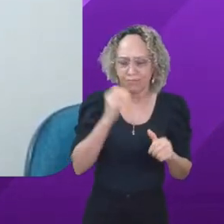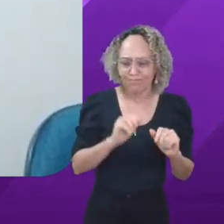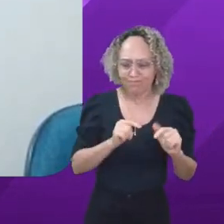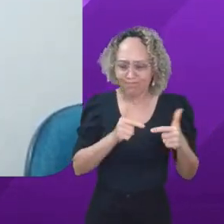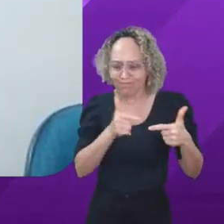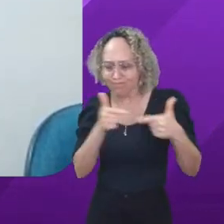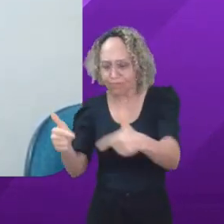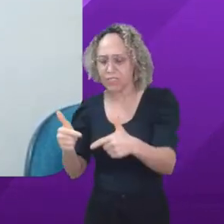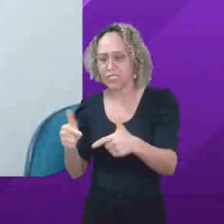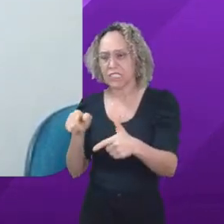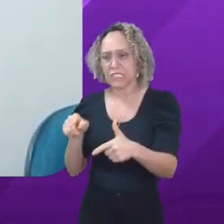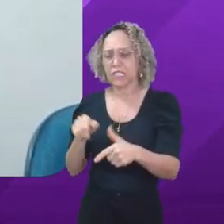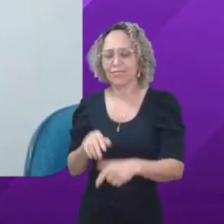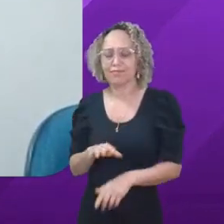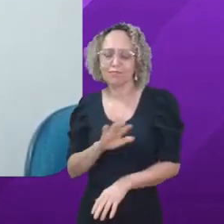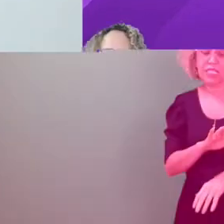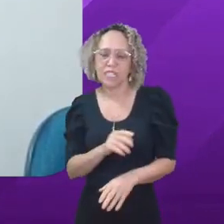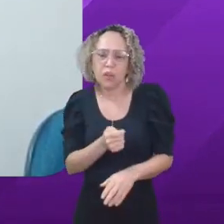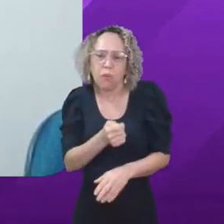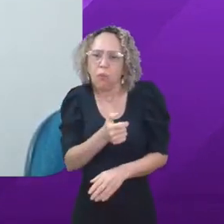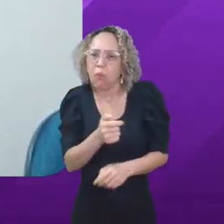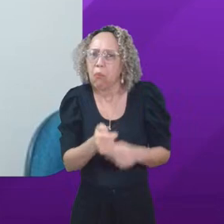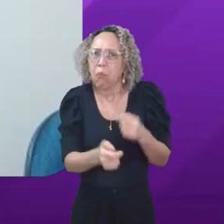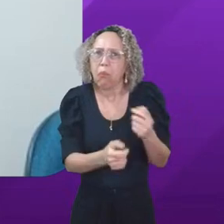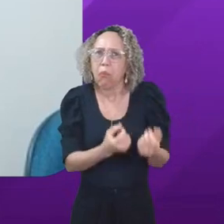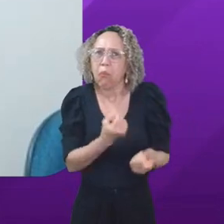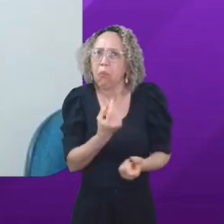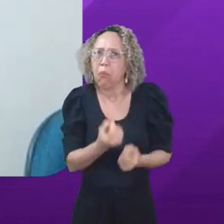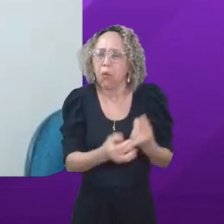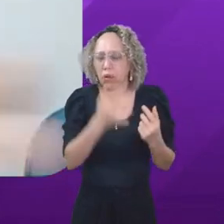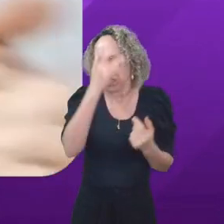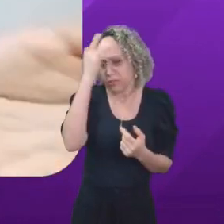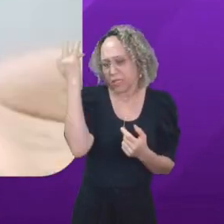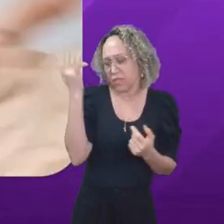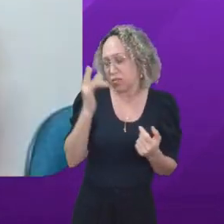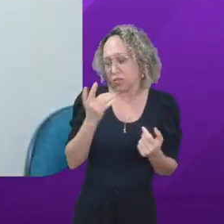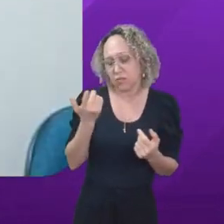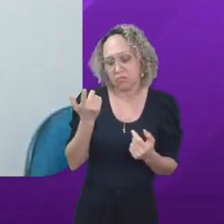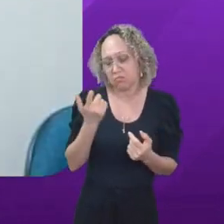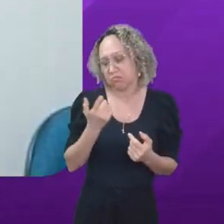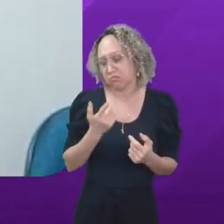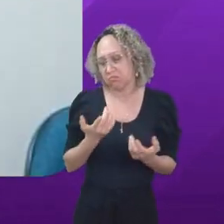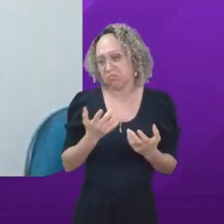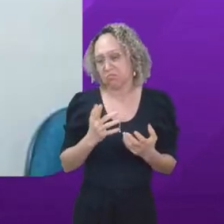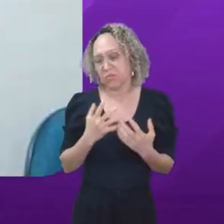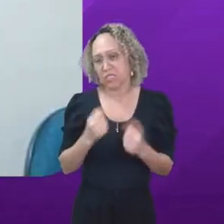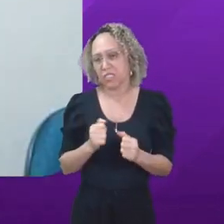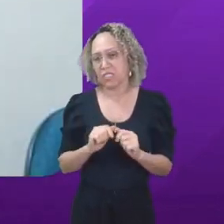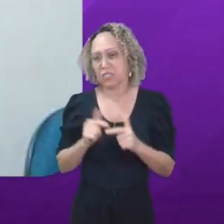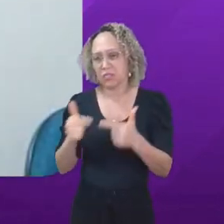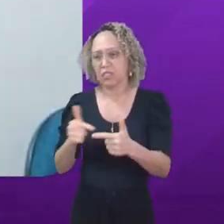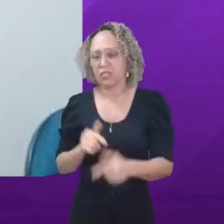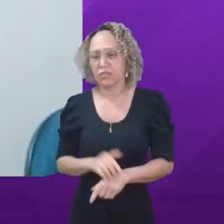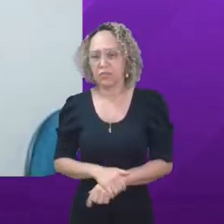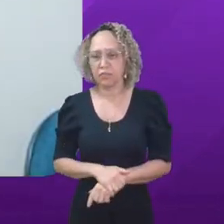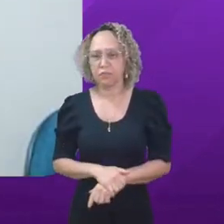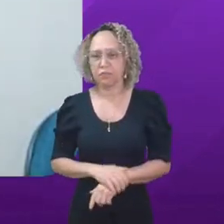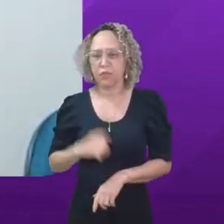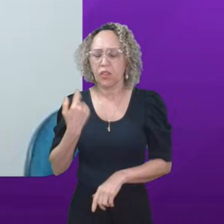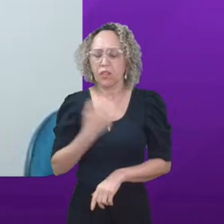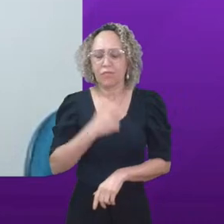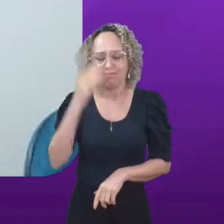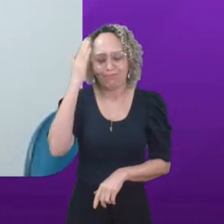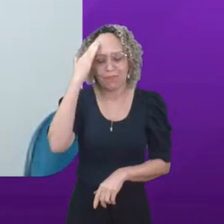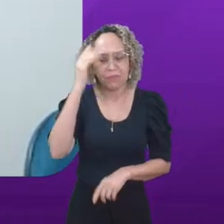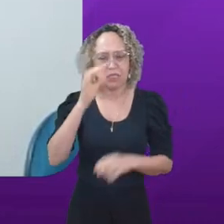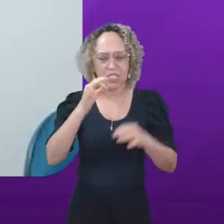que a gente não vai conseguir, né? A gente está descredibilizado, né? A gente entende que a justiça ela é lenta, que